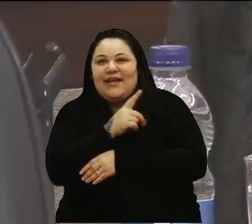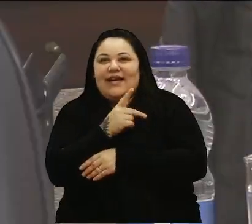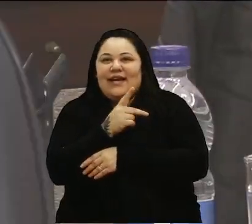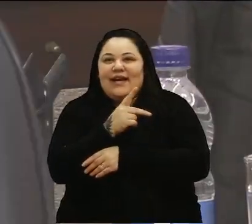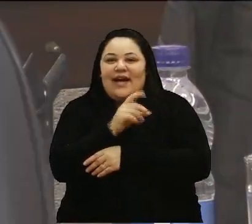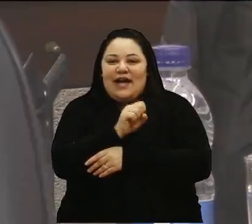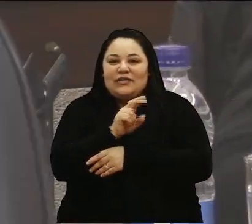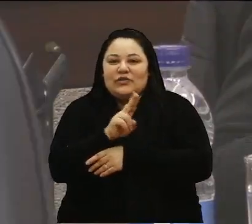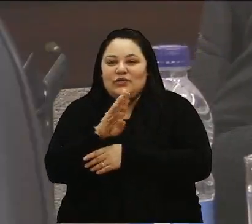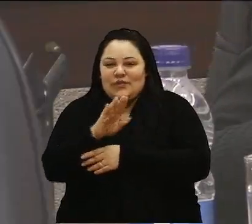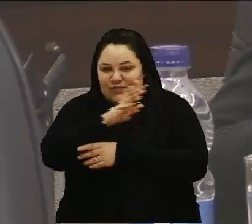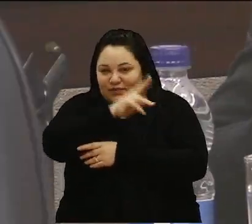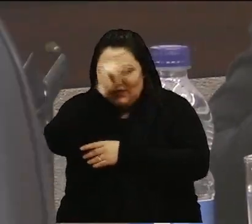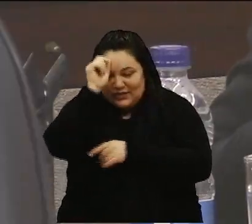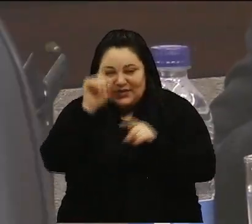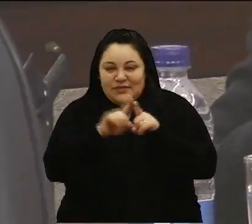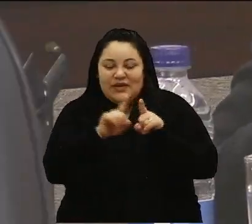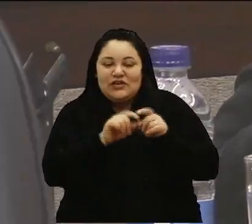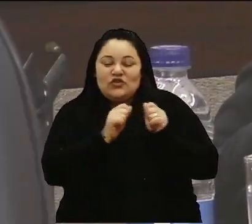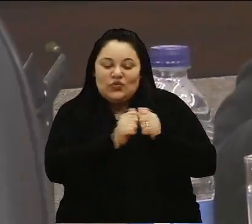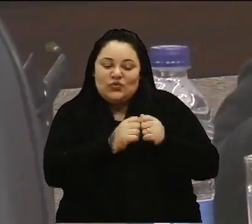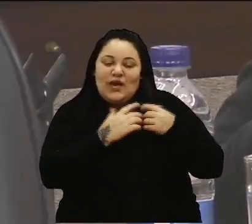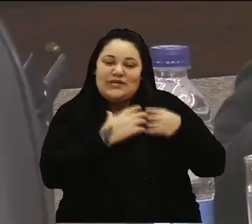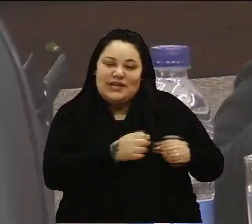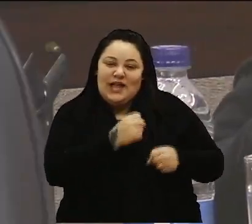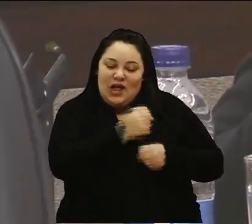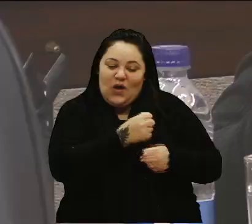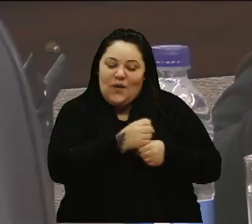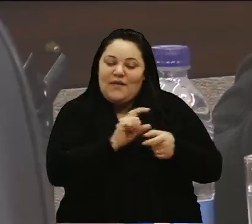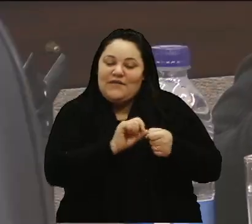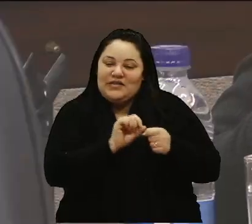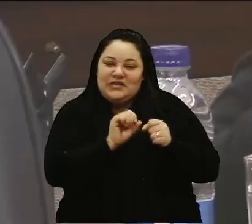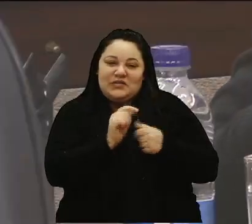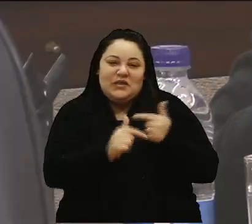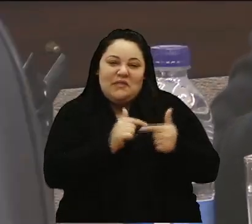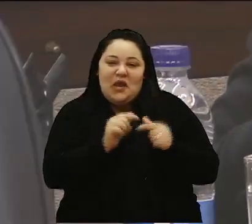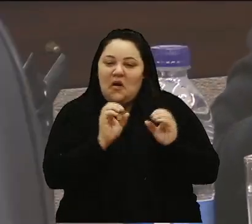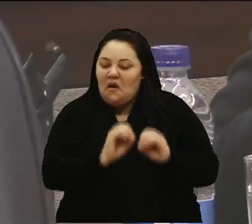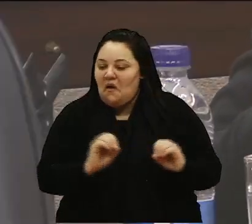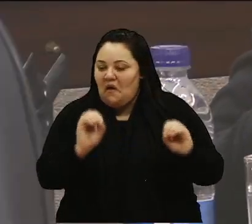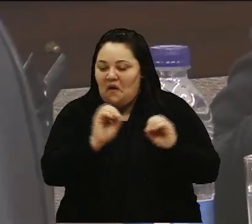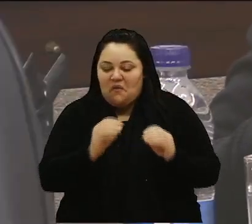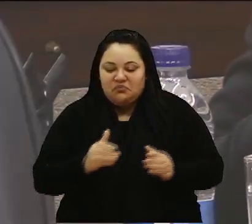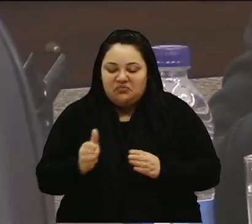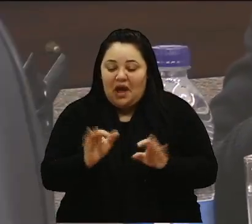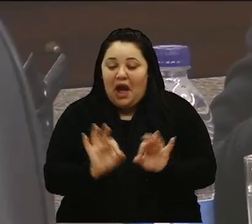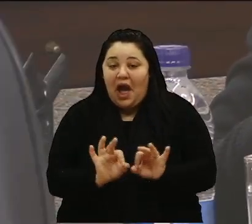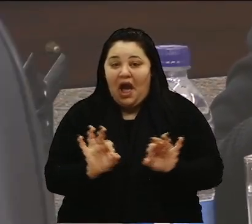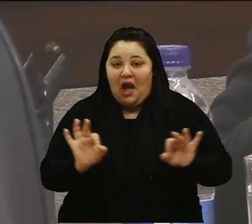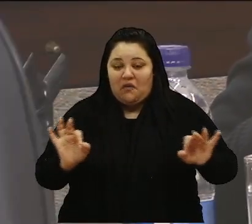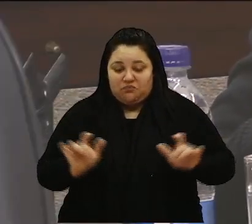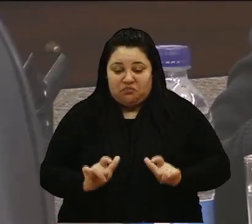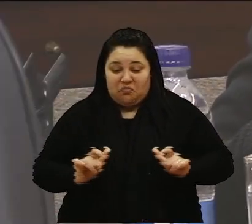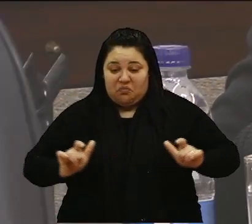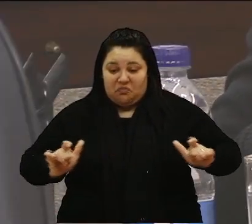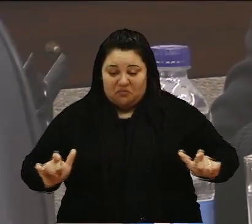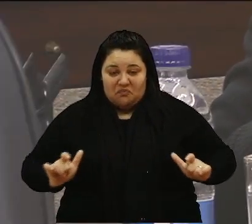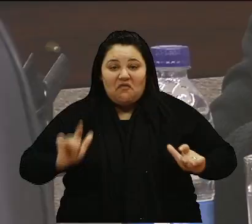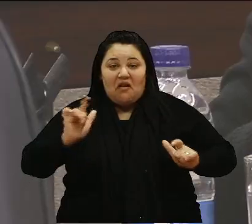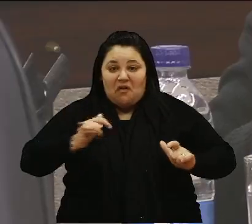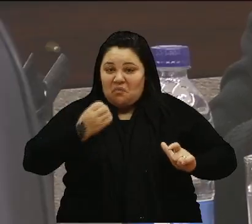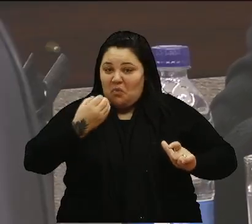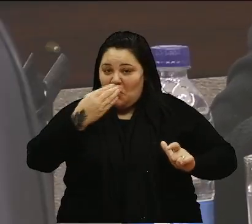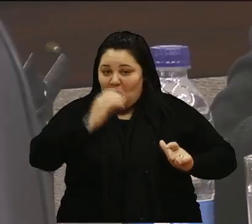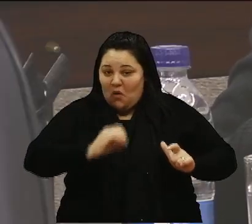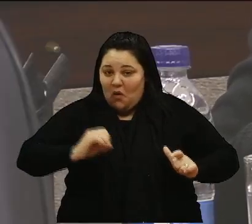Vila Seca, juntamente com a Secretaria de Obras, está fazendo um trabalho fantástico nessa estrada, um alargamento, vai ficar muito bom aquilo, a